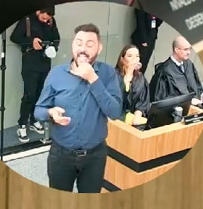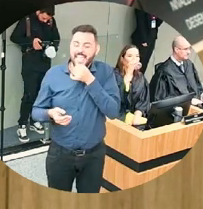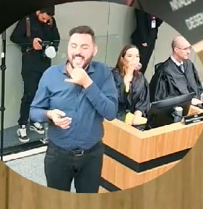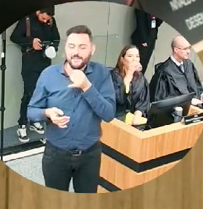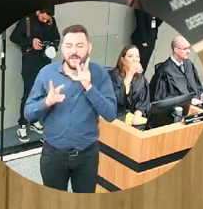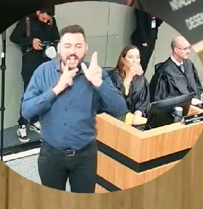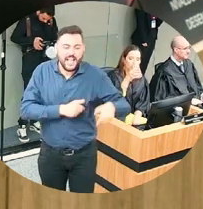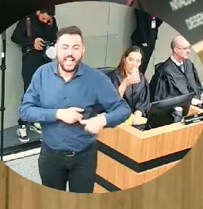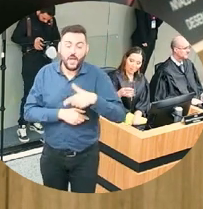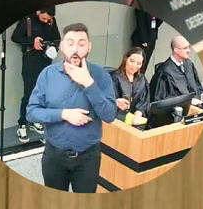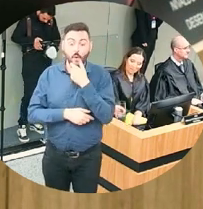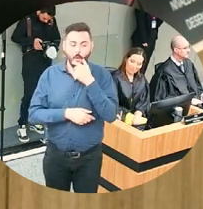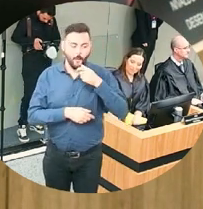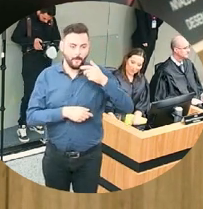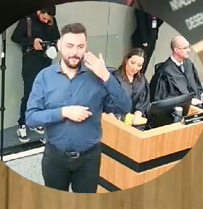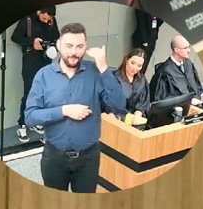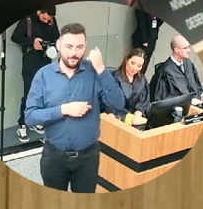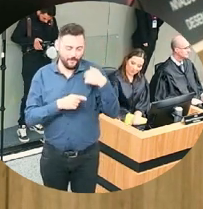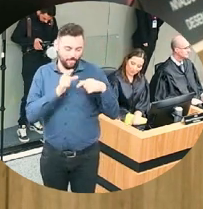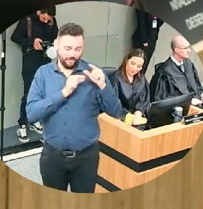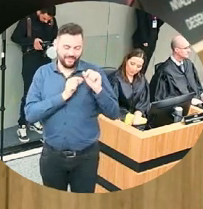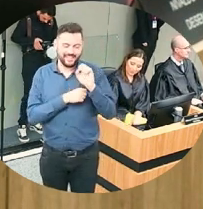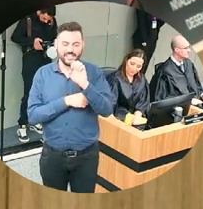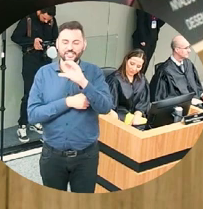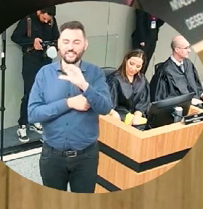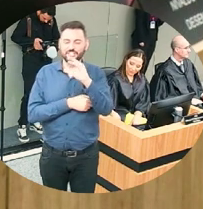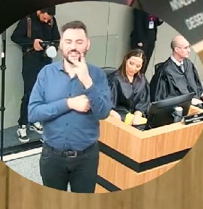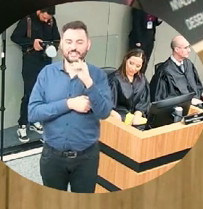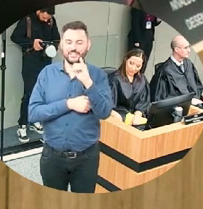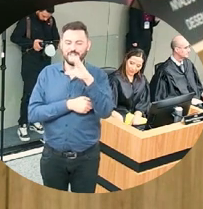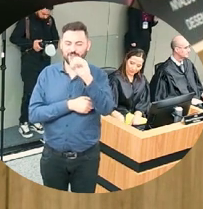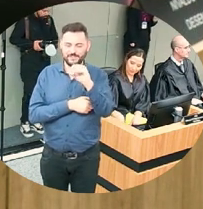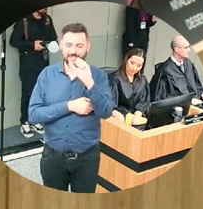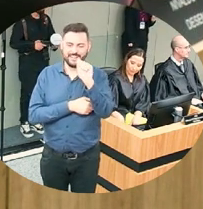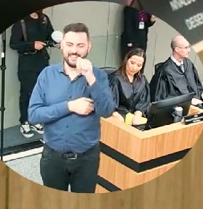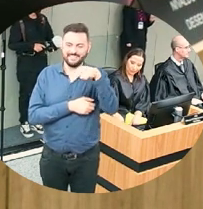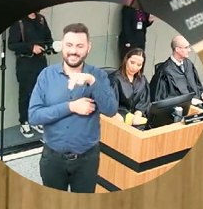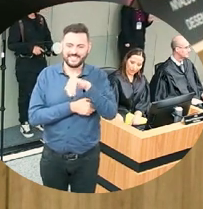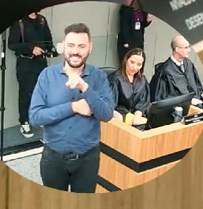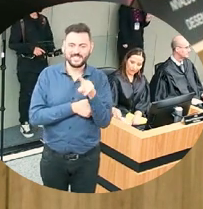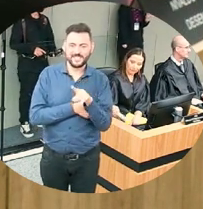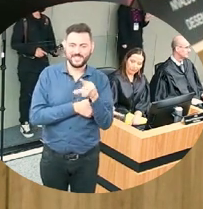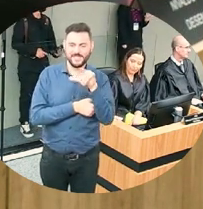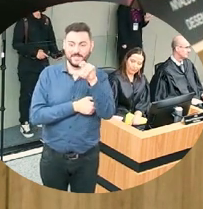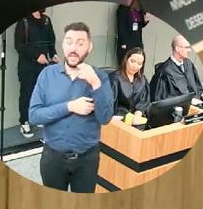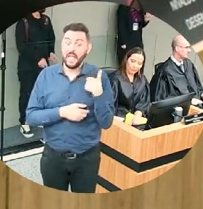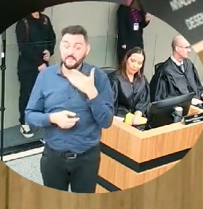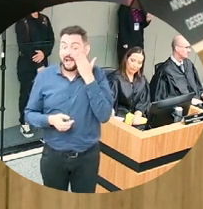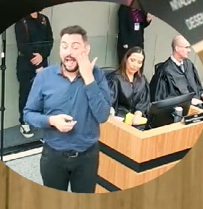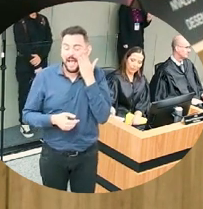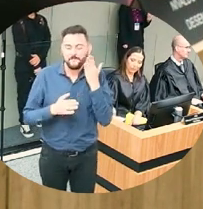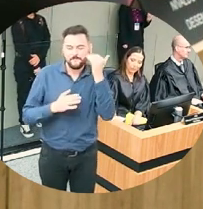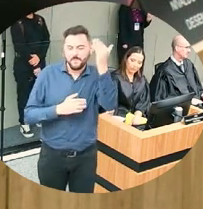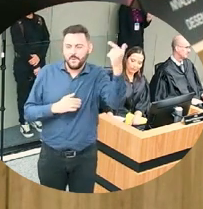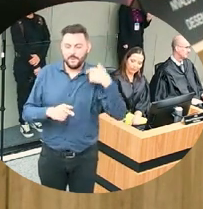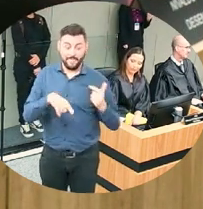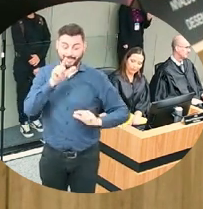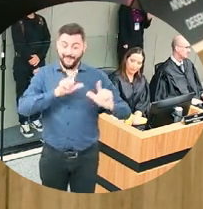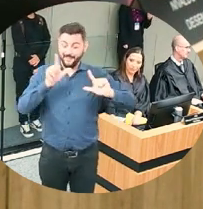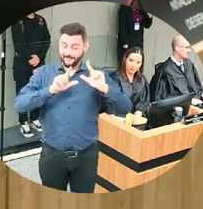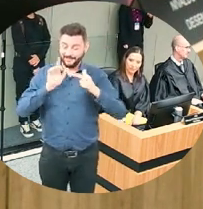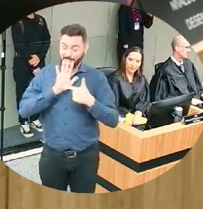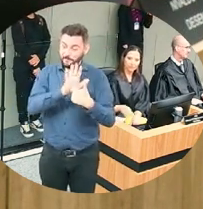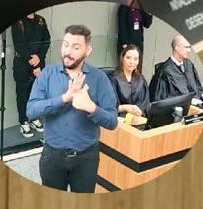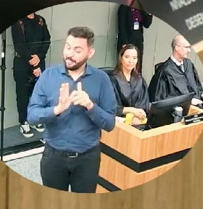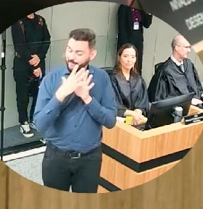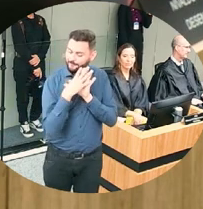Anísio o que rendeu muitos apelidos ligados ao mundo do humor e personagens da mídia televisiva